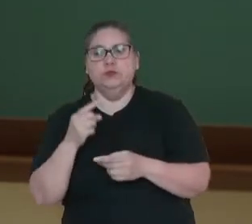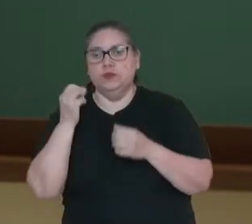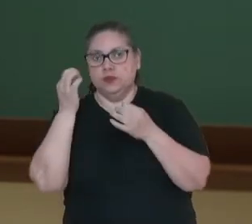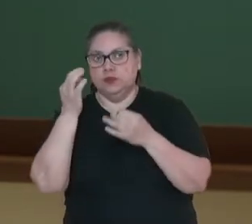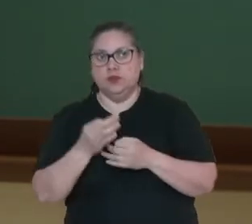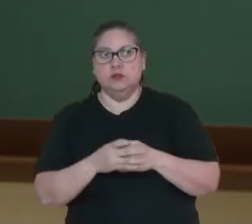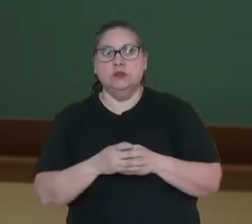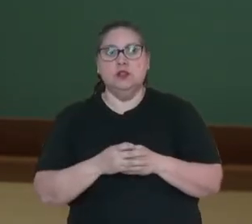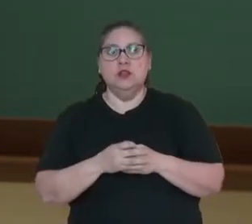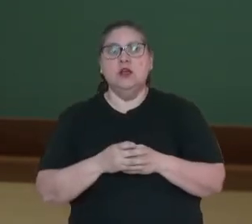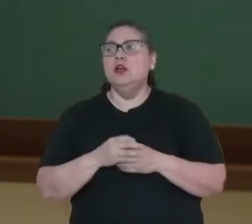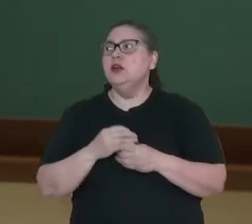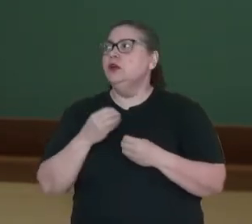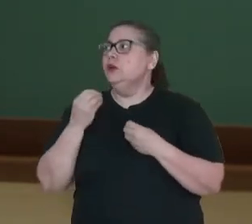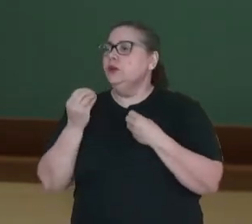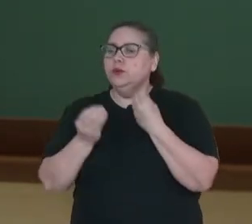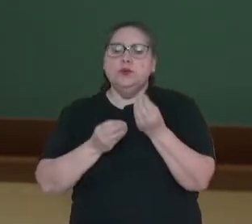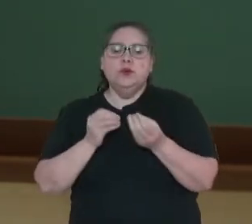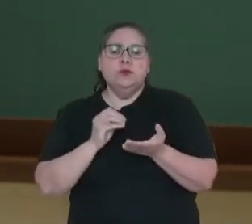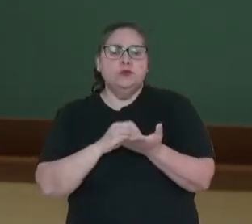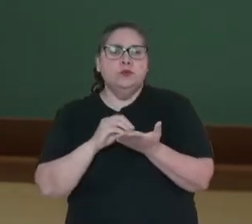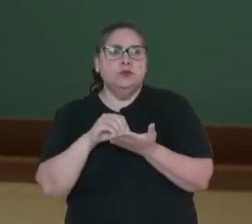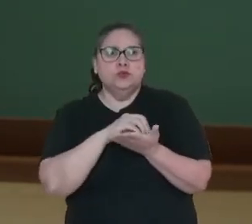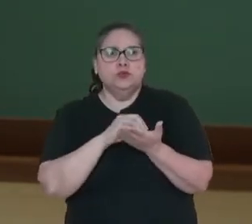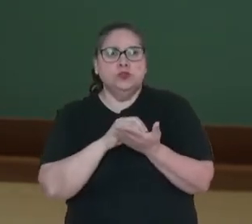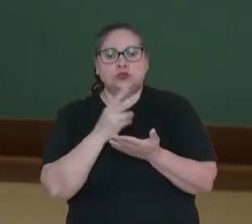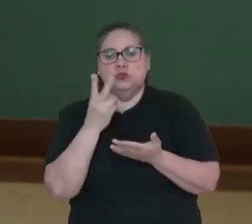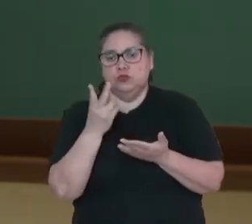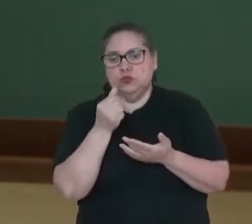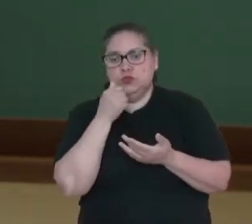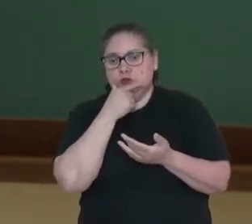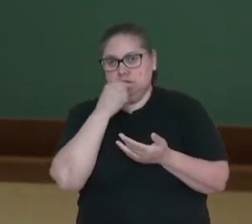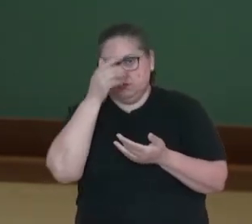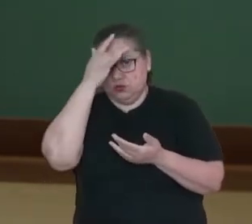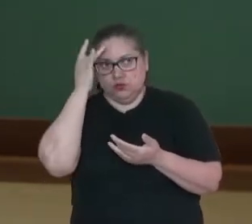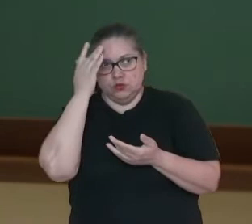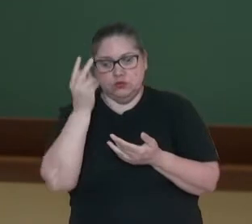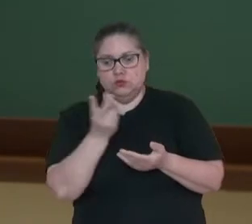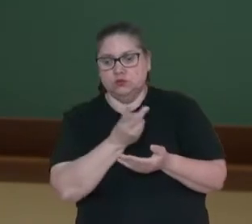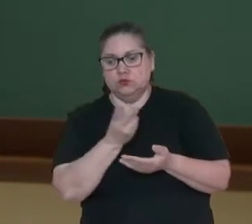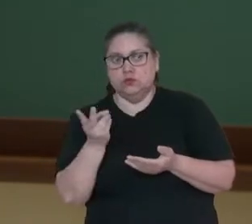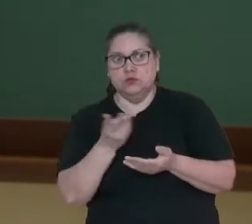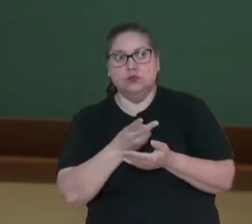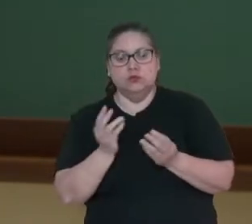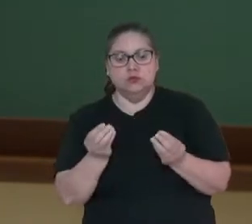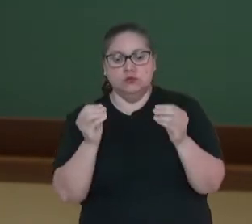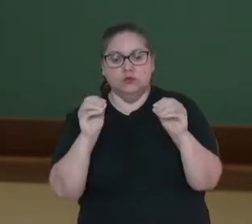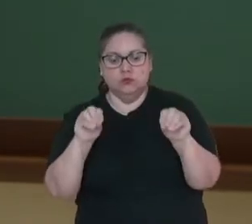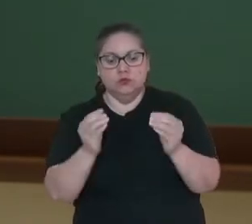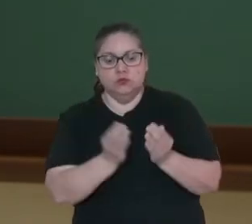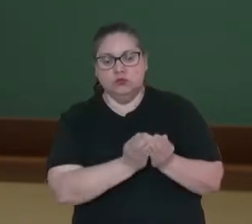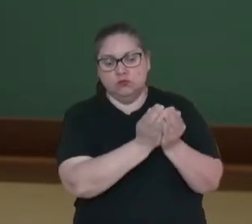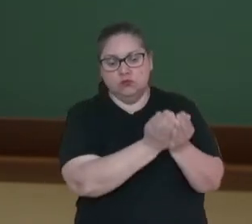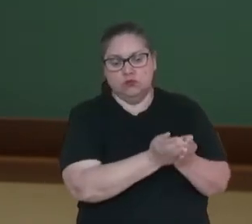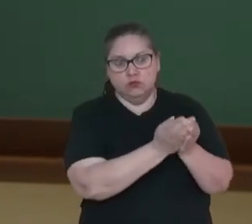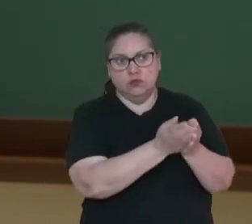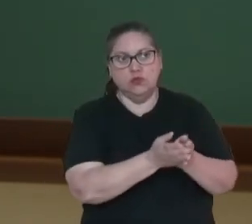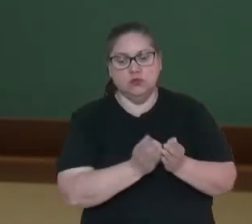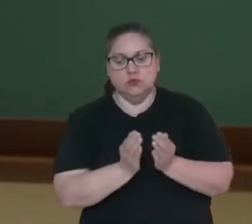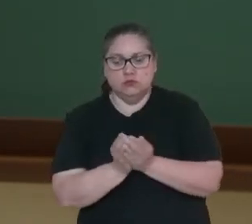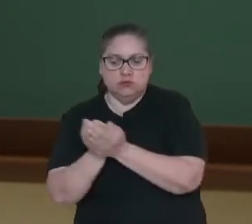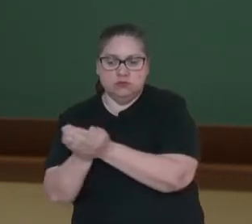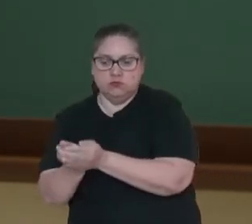Certo? Como jogar? 2 jogadores. Ambos os jogadores colocam os seus navios na grelha